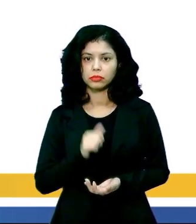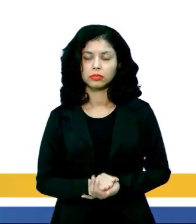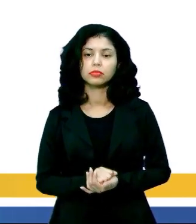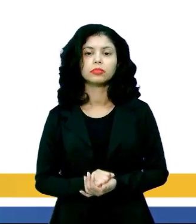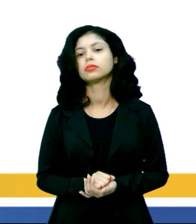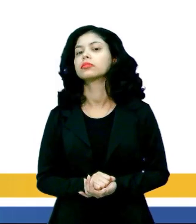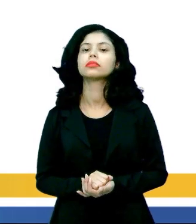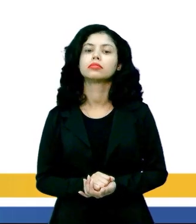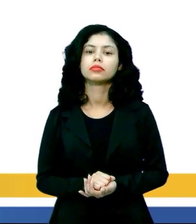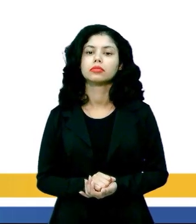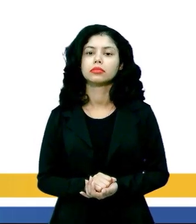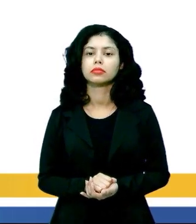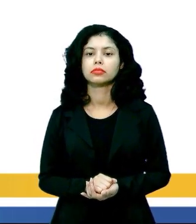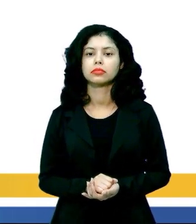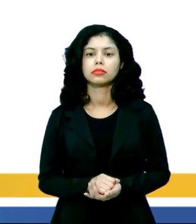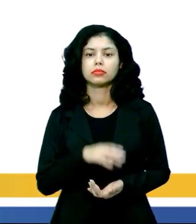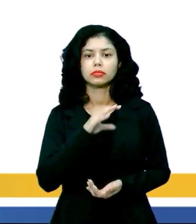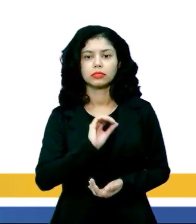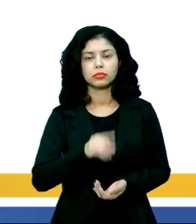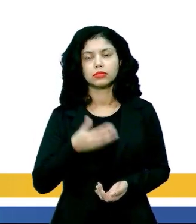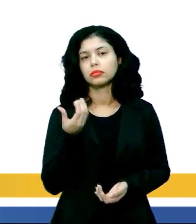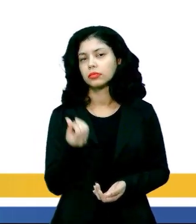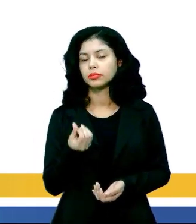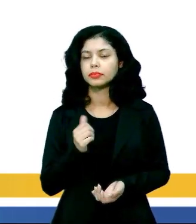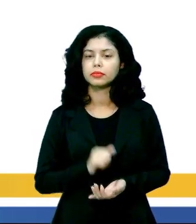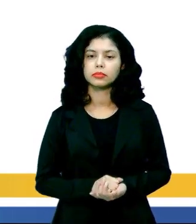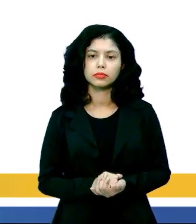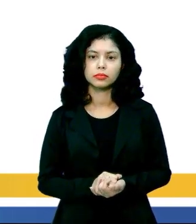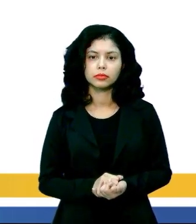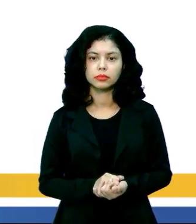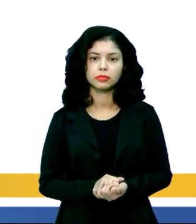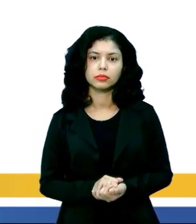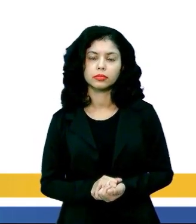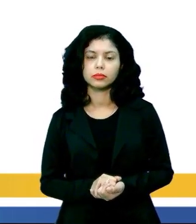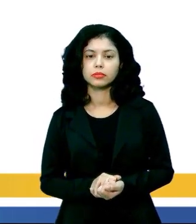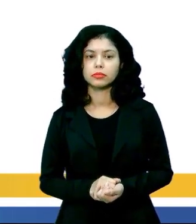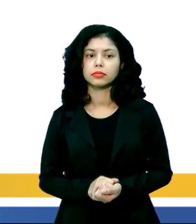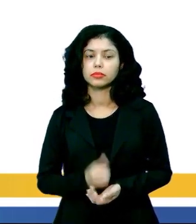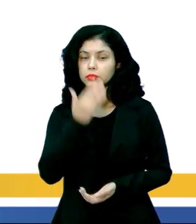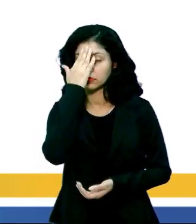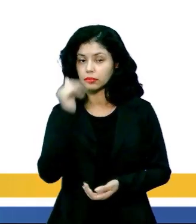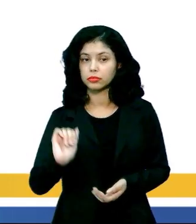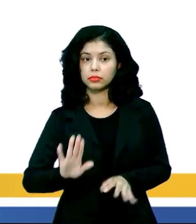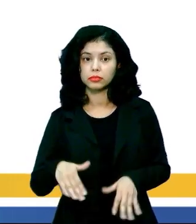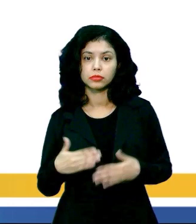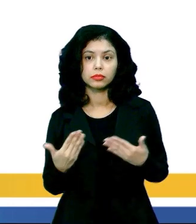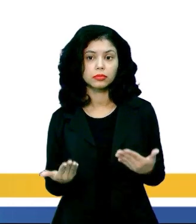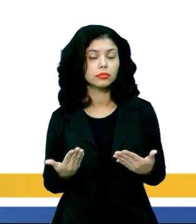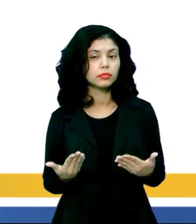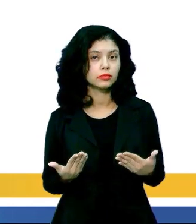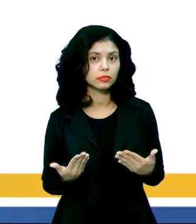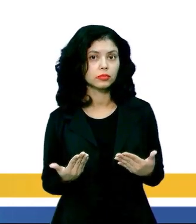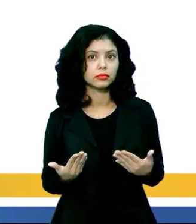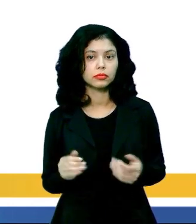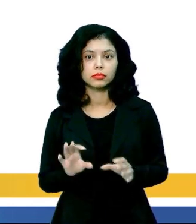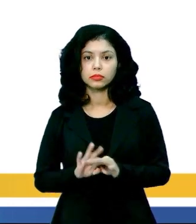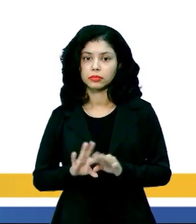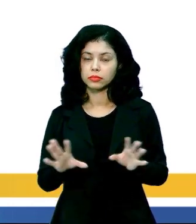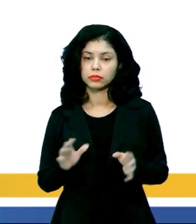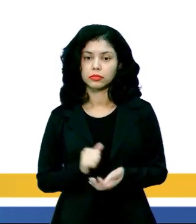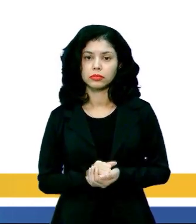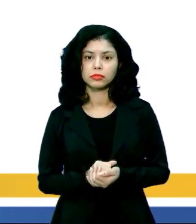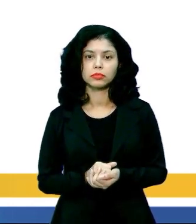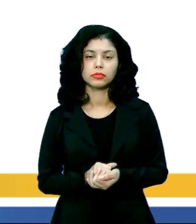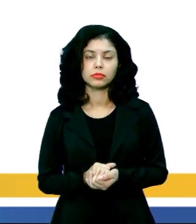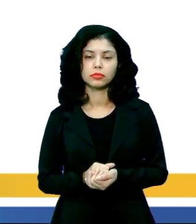ferro 3+, e 0,6 mols para o íon de cloreto. Mas a questão quer saber qual é a concentração de íons livres, então